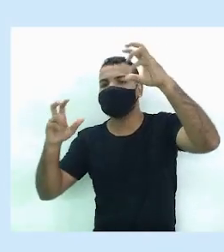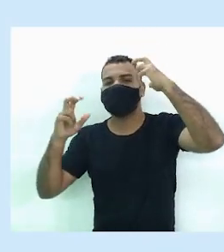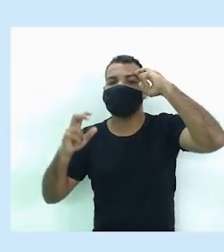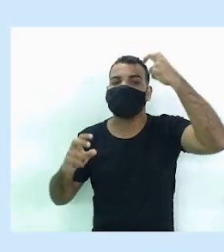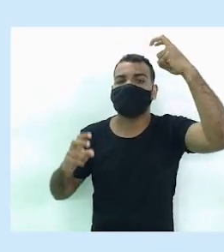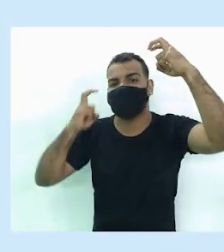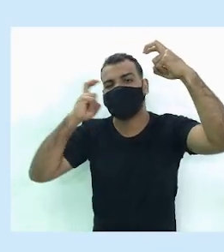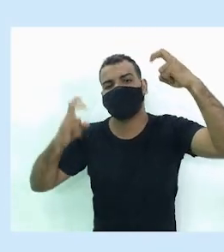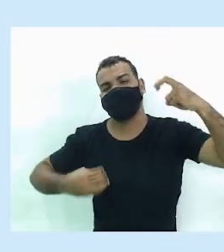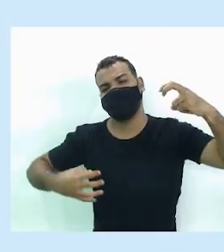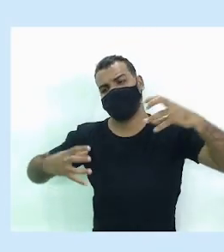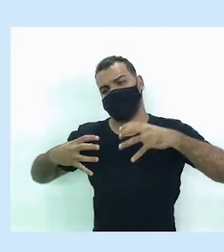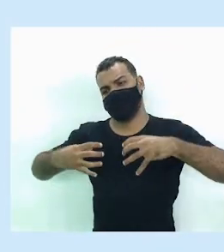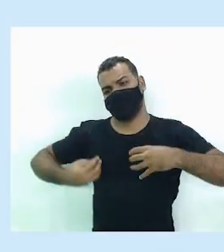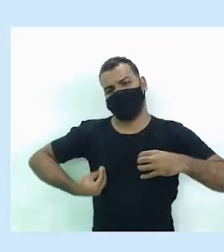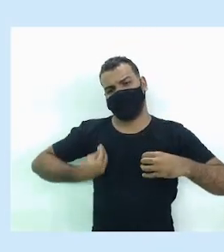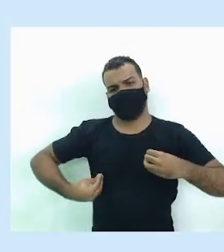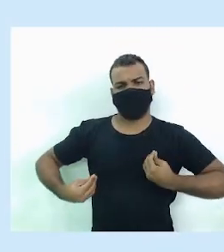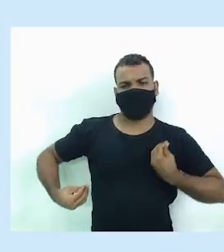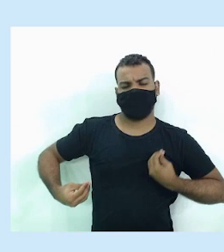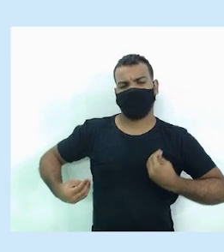tanto a germânica quanto,